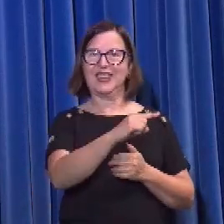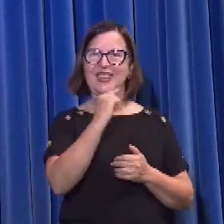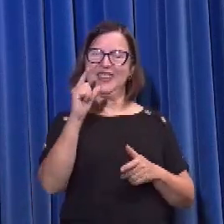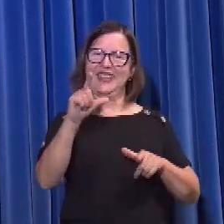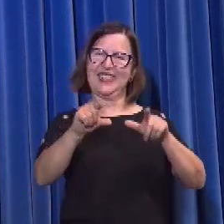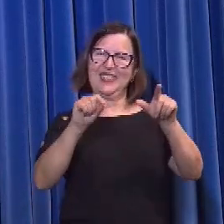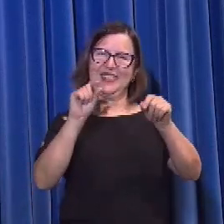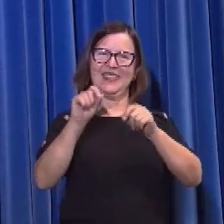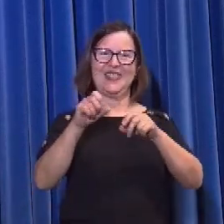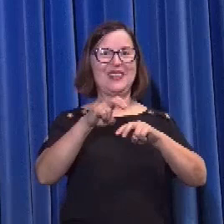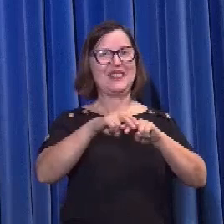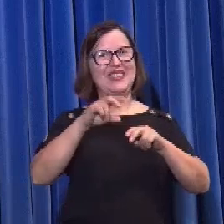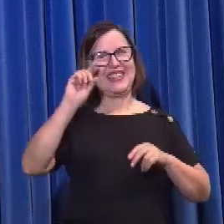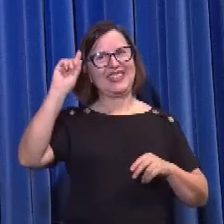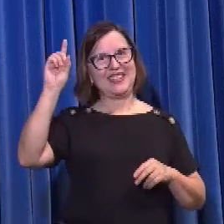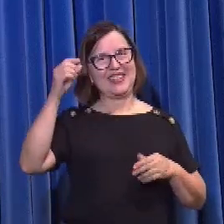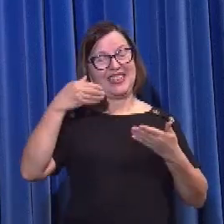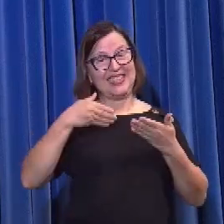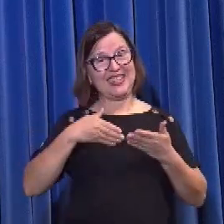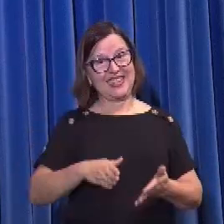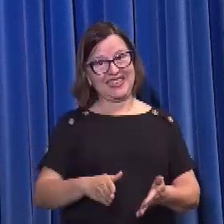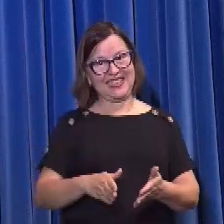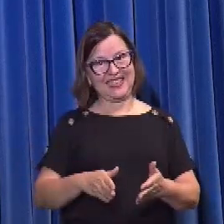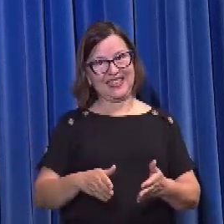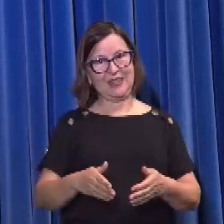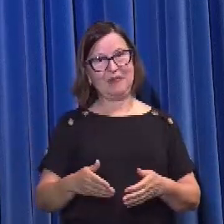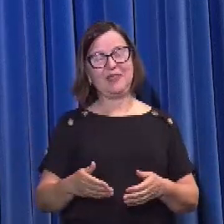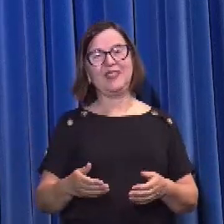que nascemos de novo verdadeiramente.